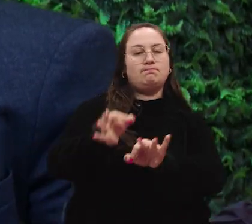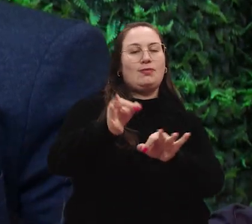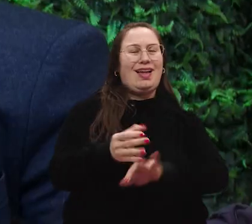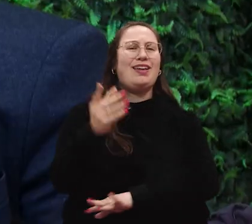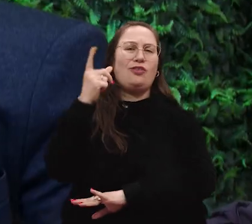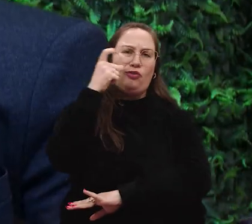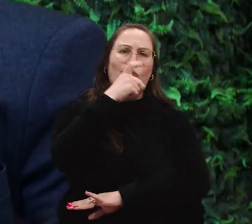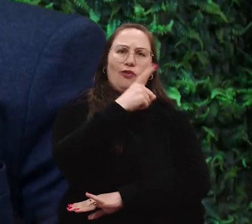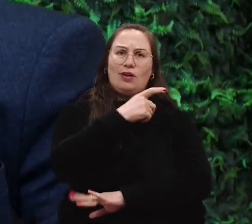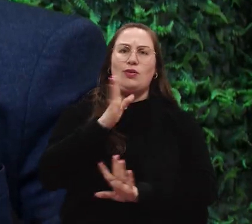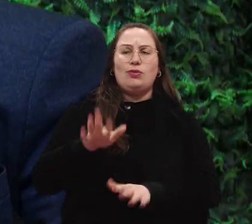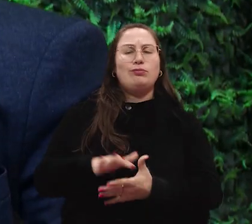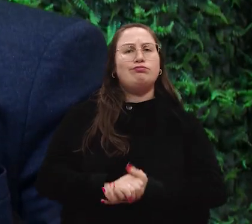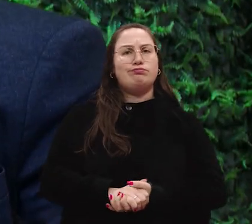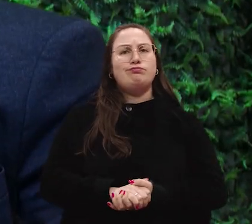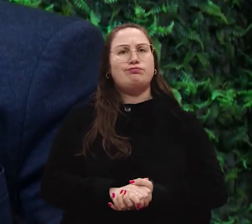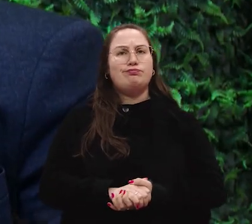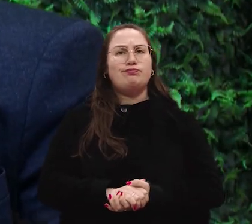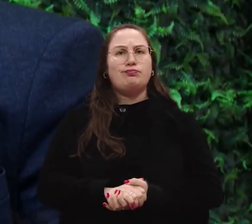é muito difícil, né, Jair?